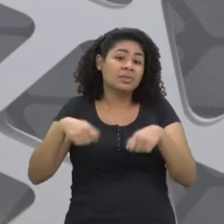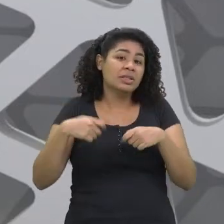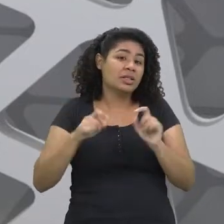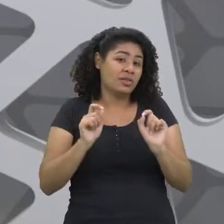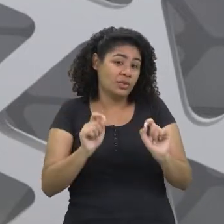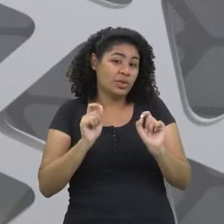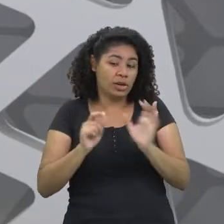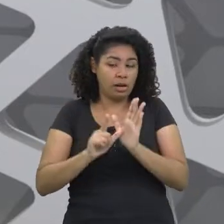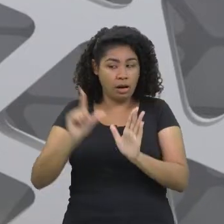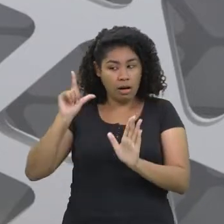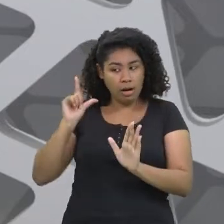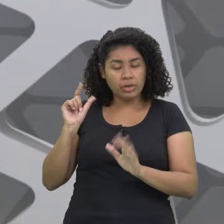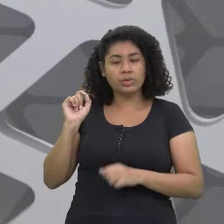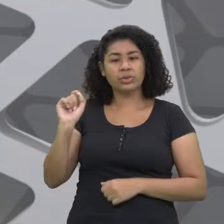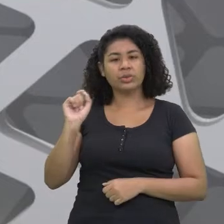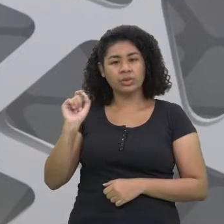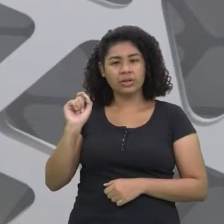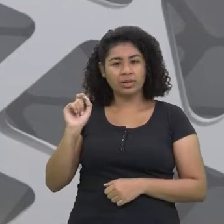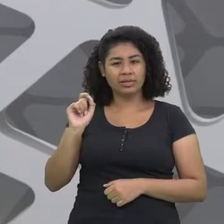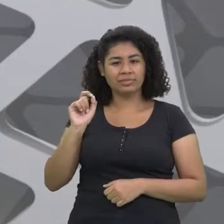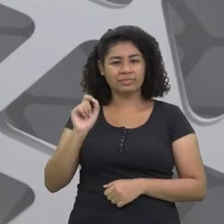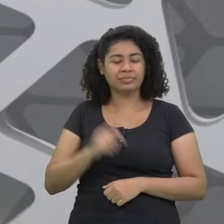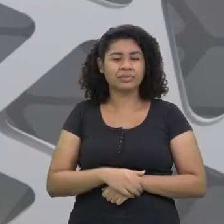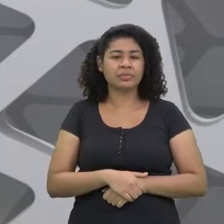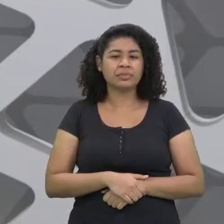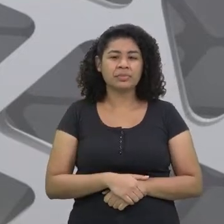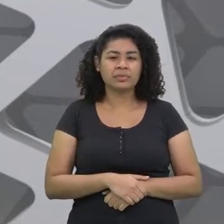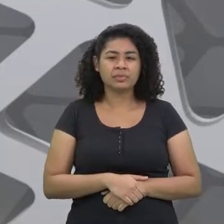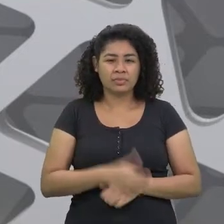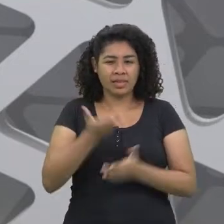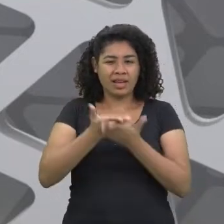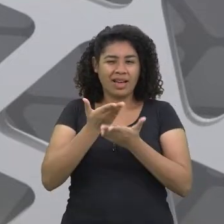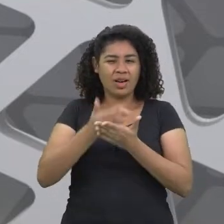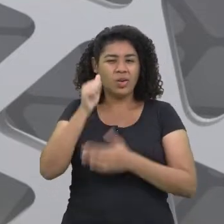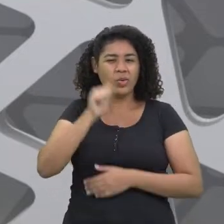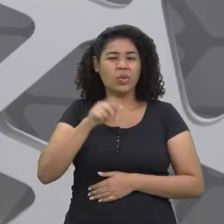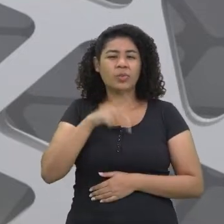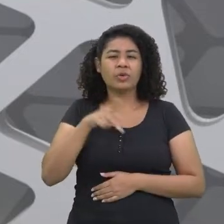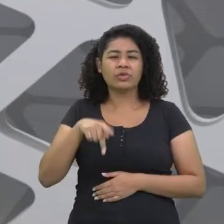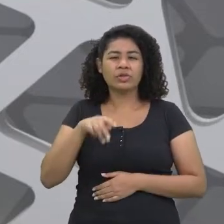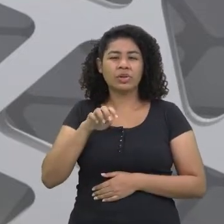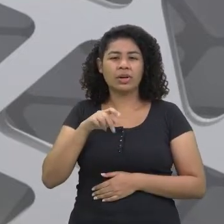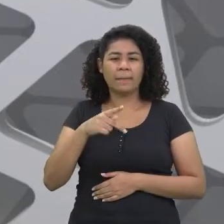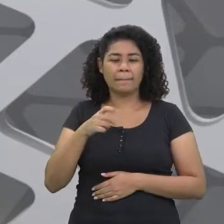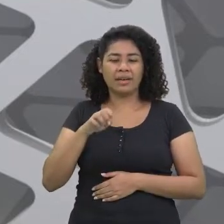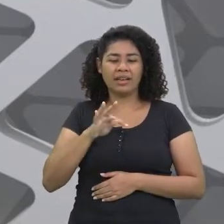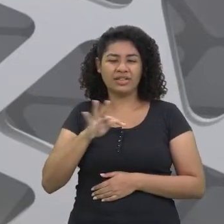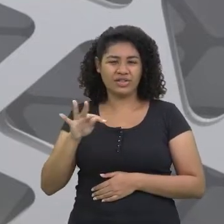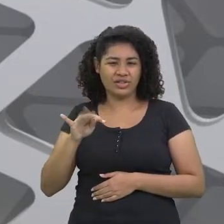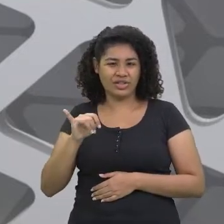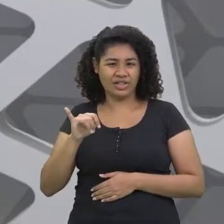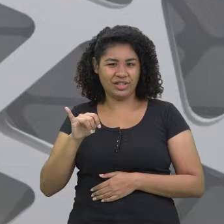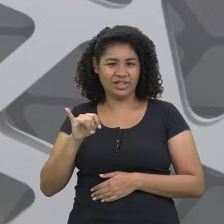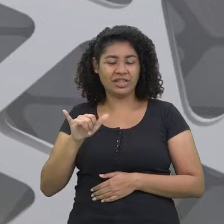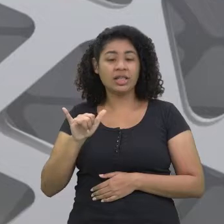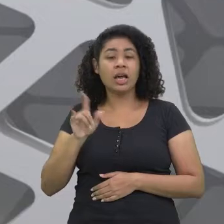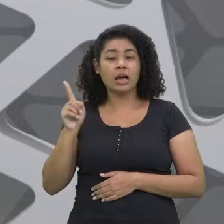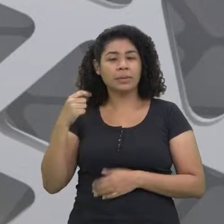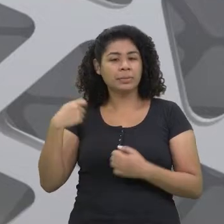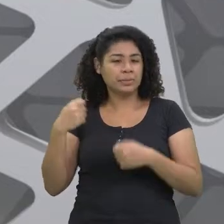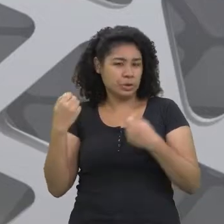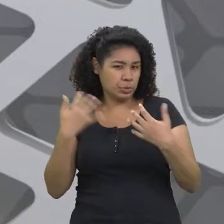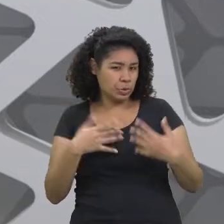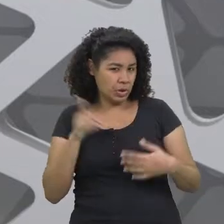foi necessário, como já foi citado anteriormente para vocês, também na aula com a professora Pet, que essas pessoas tinham que ter acesso à Bíblia.